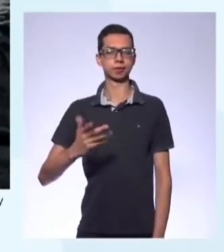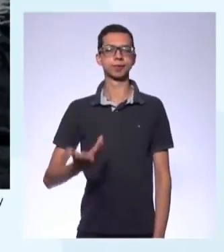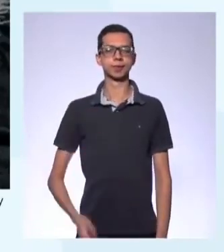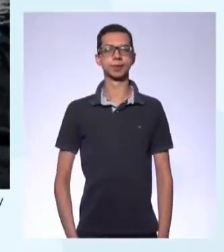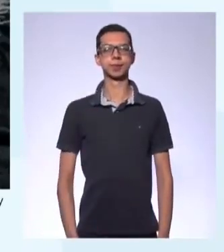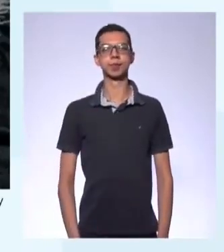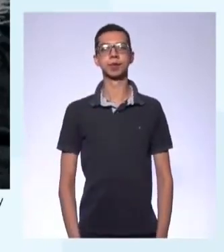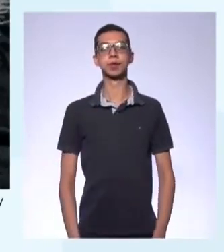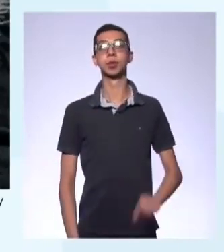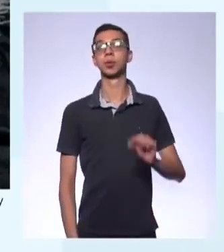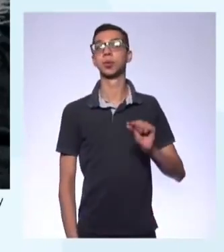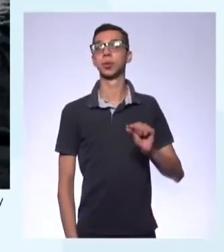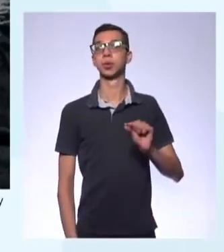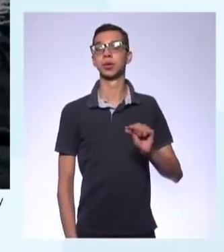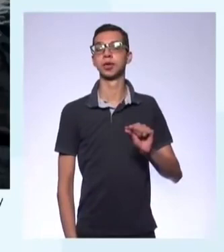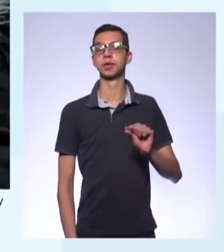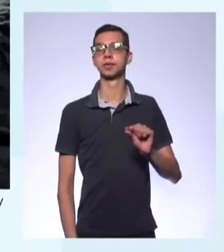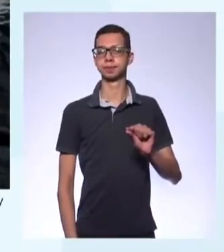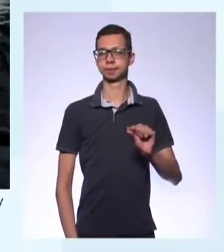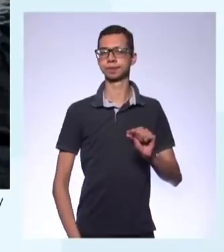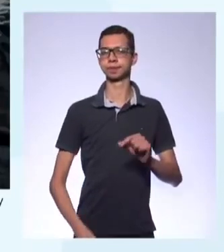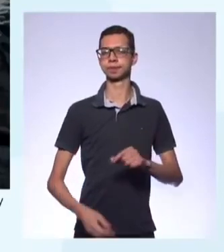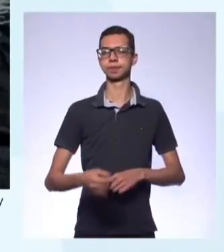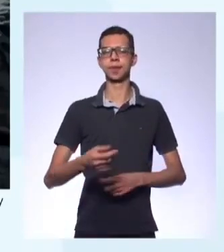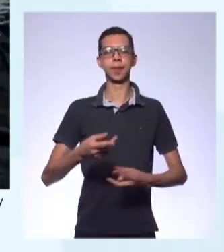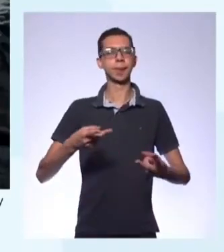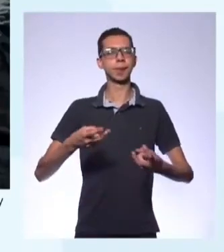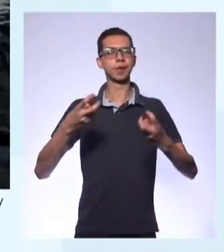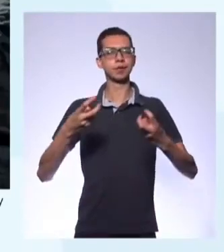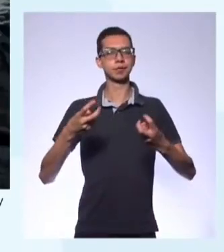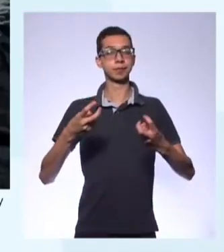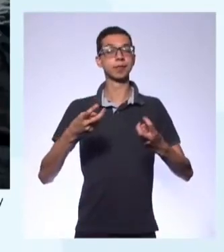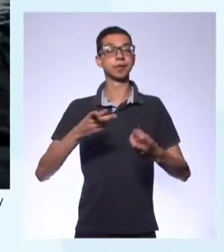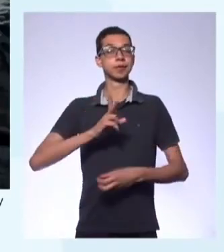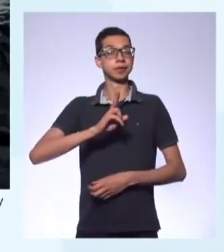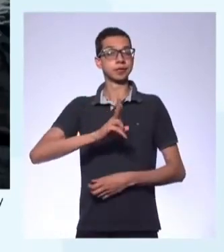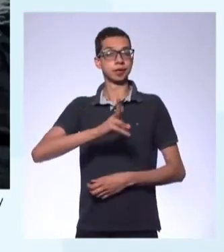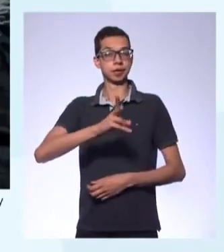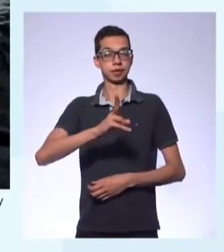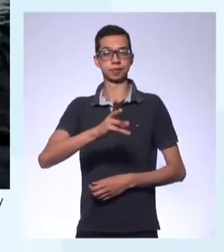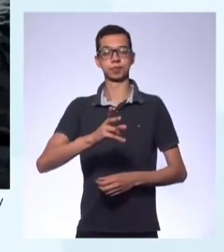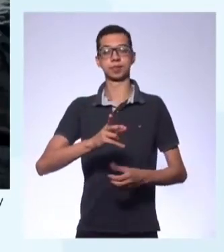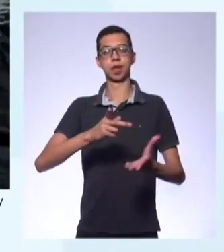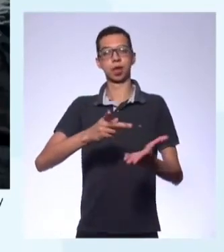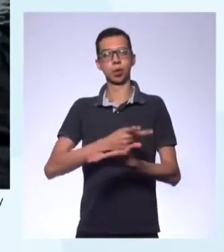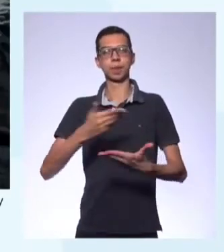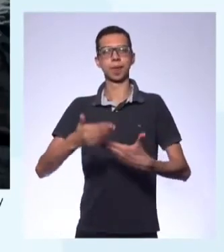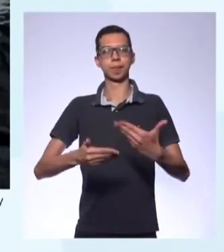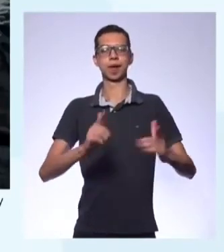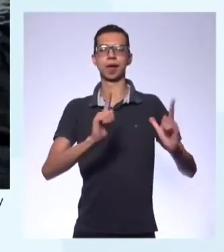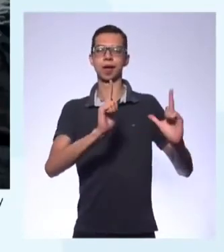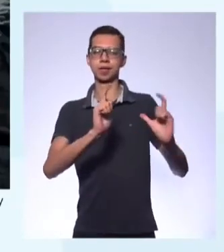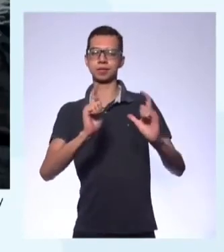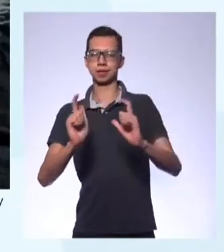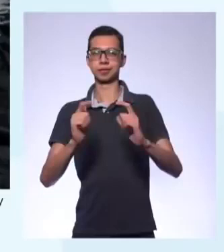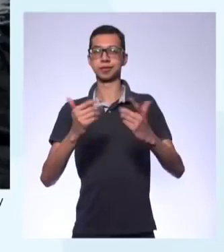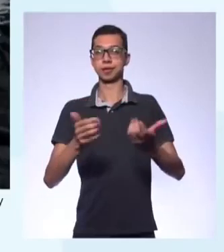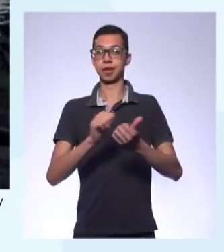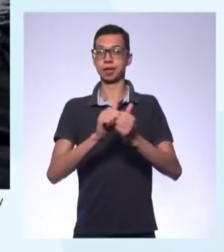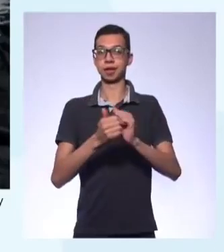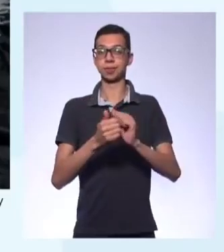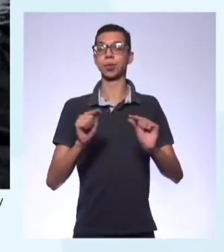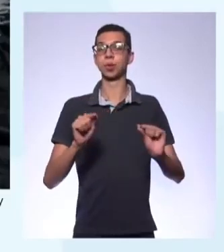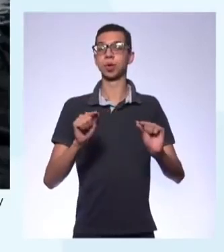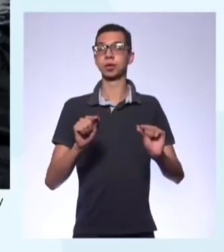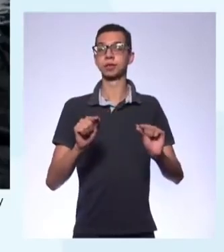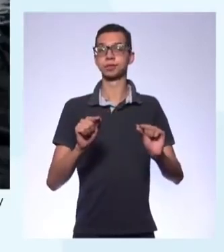por atos, dos quais neles estão as cenas. A seguir, apresentamos de forma adaptada a cena